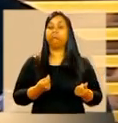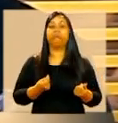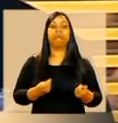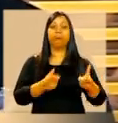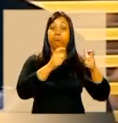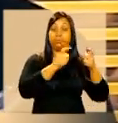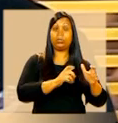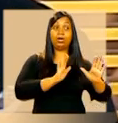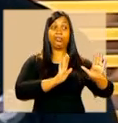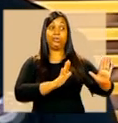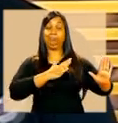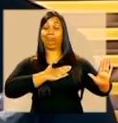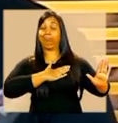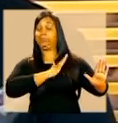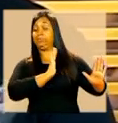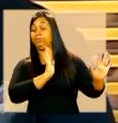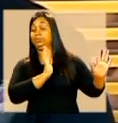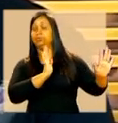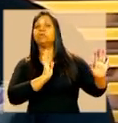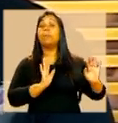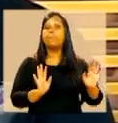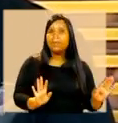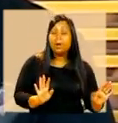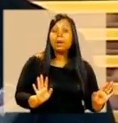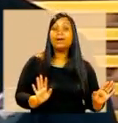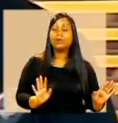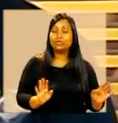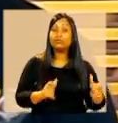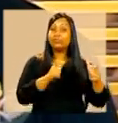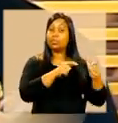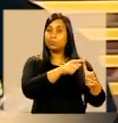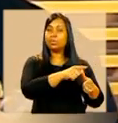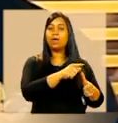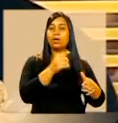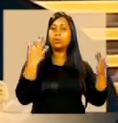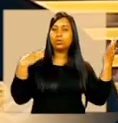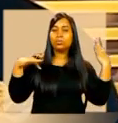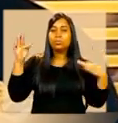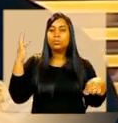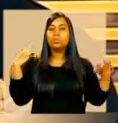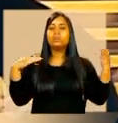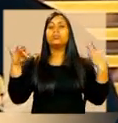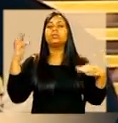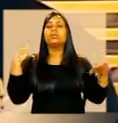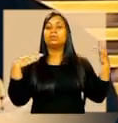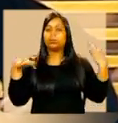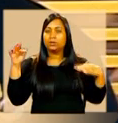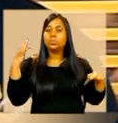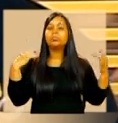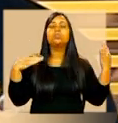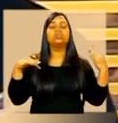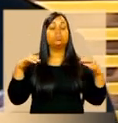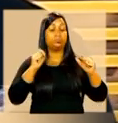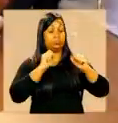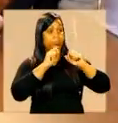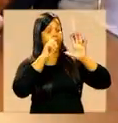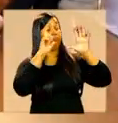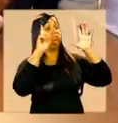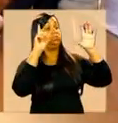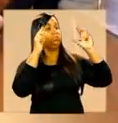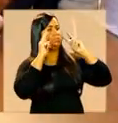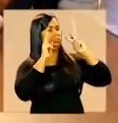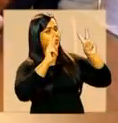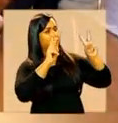tinha um certo preconceito, mas aí foi uma coisa... O turismo também serve para desconstruir a gente. Exatamente. Então a gente se permitir, às vezes,